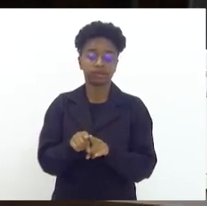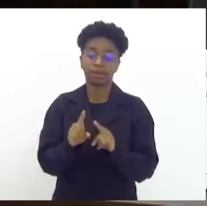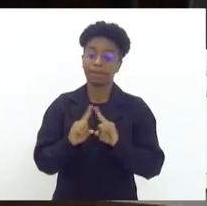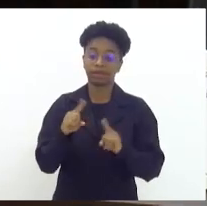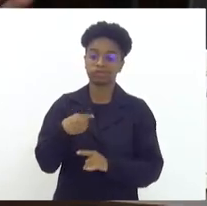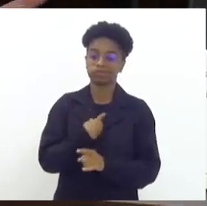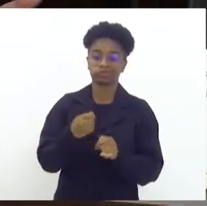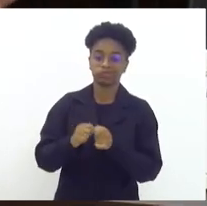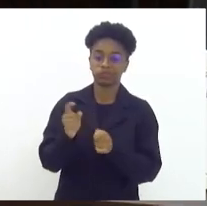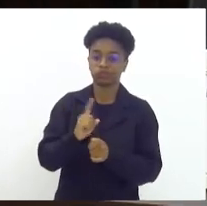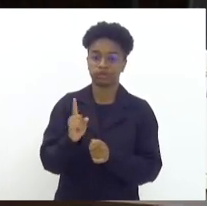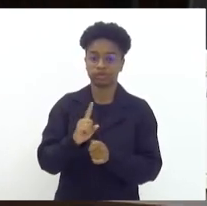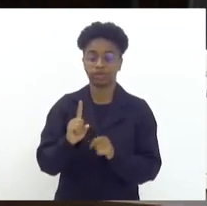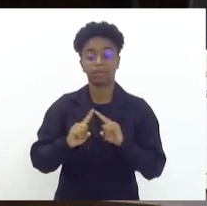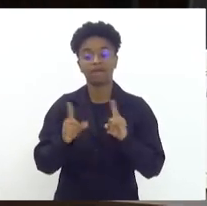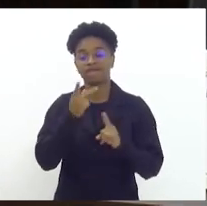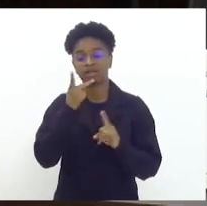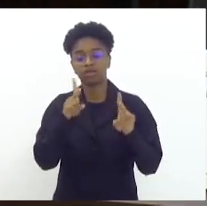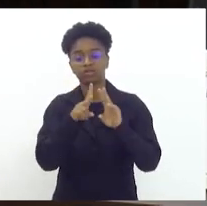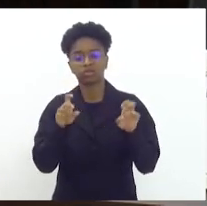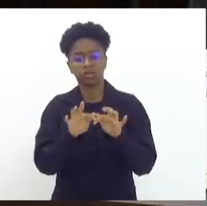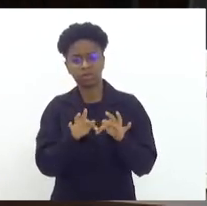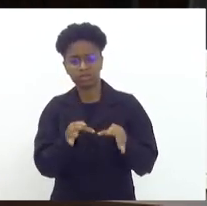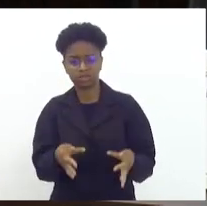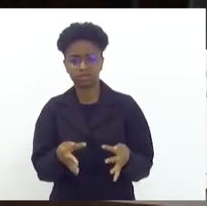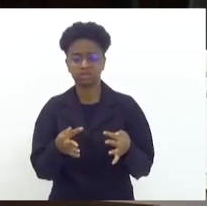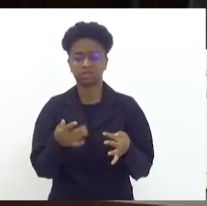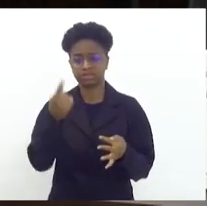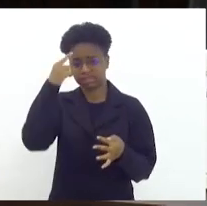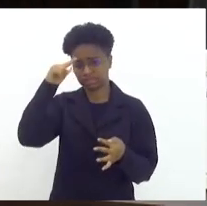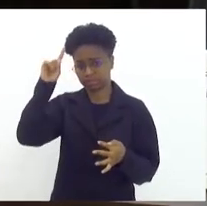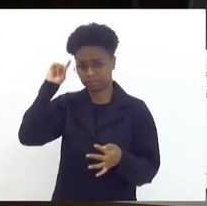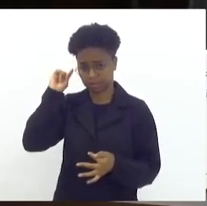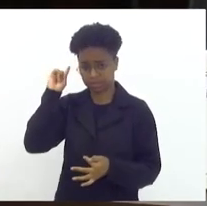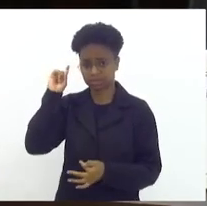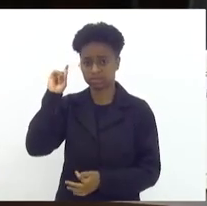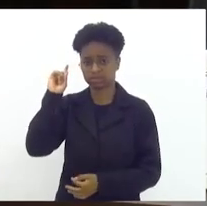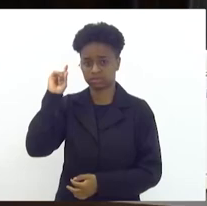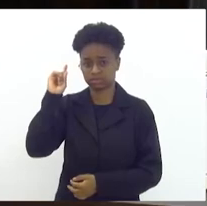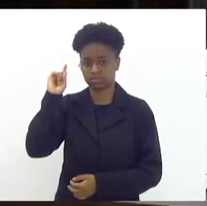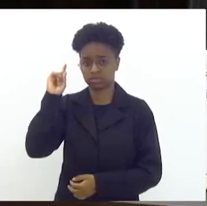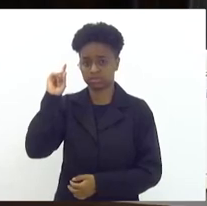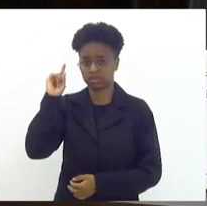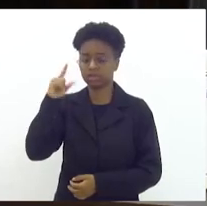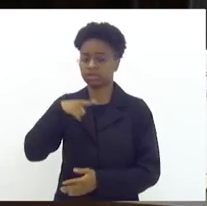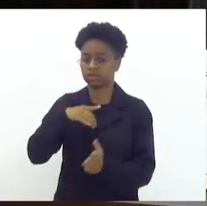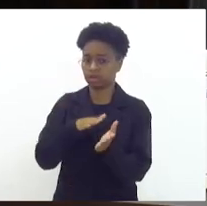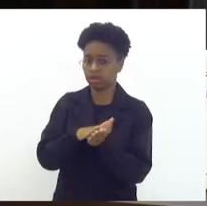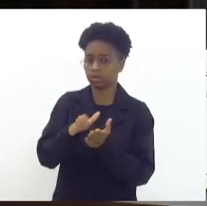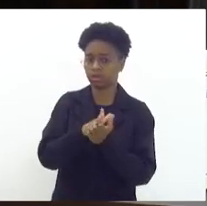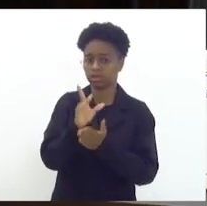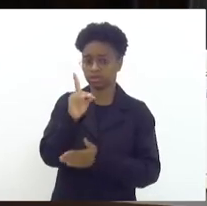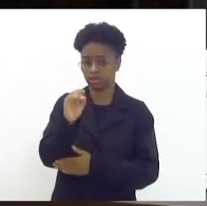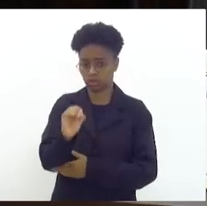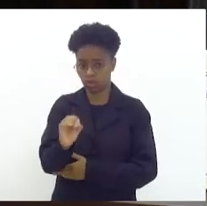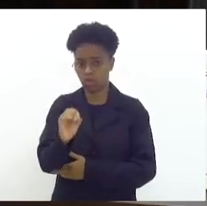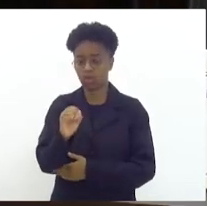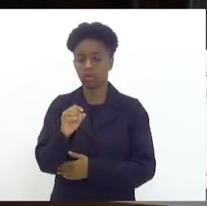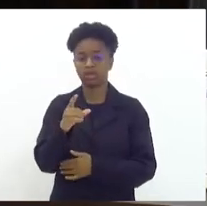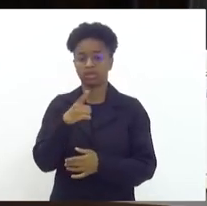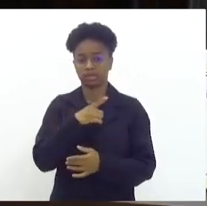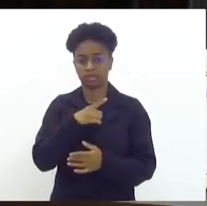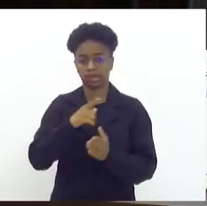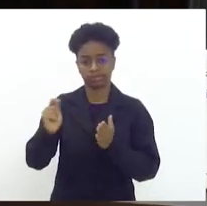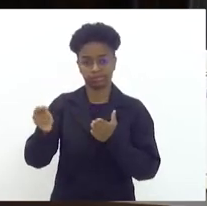para falar de simplificação a semana passada foi publicado um diário oficial a sanção